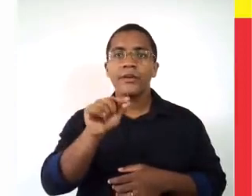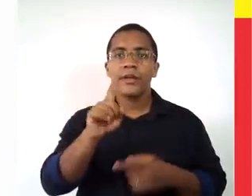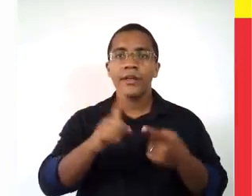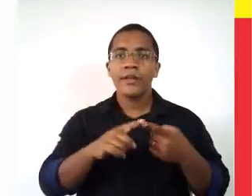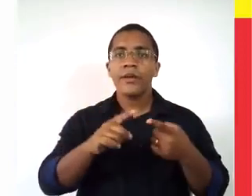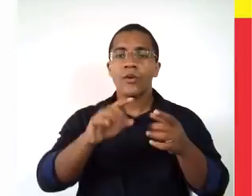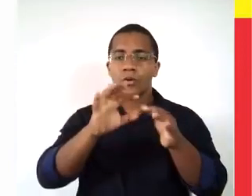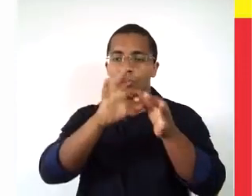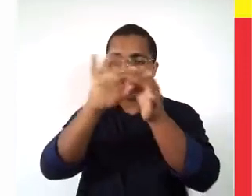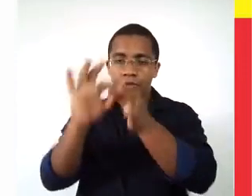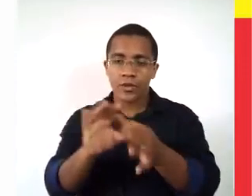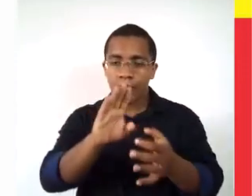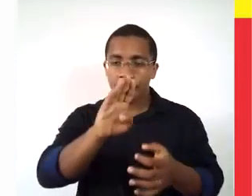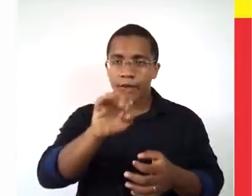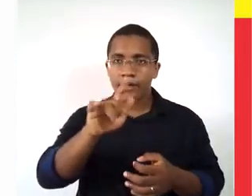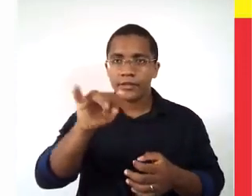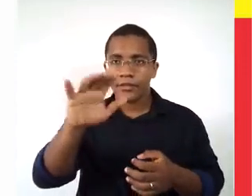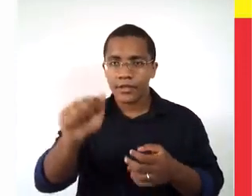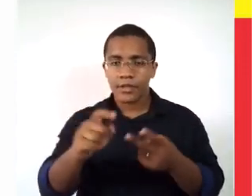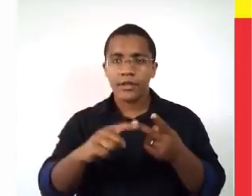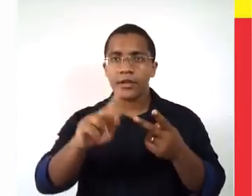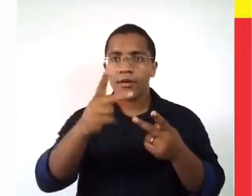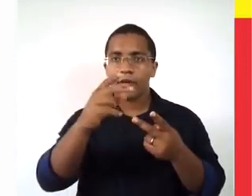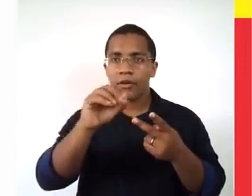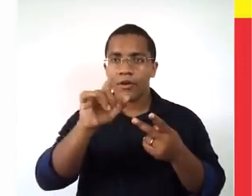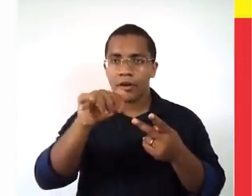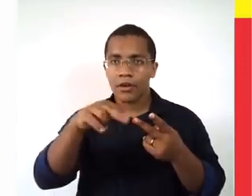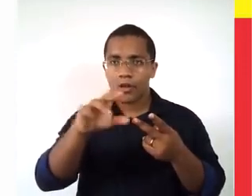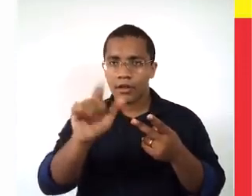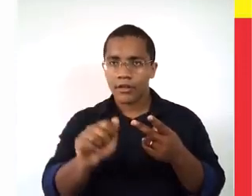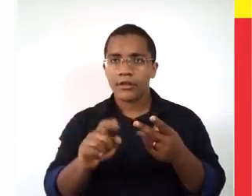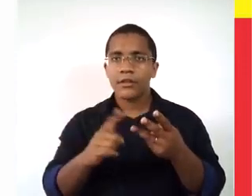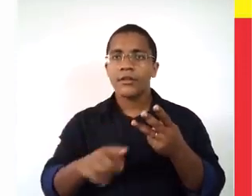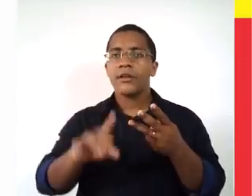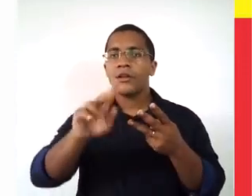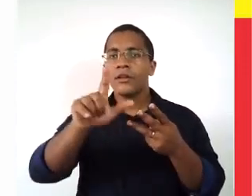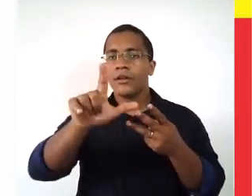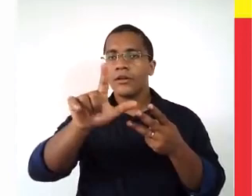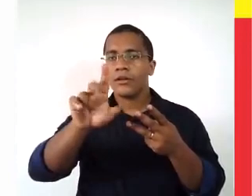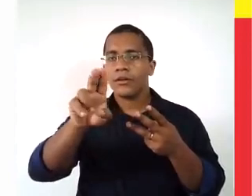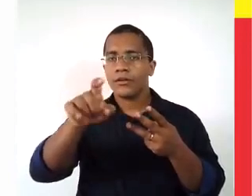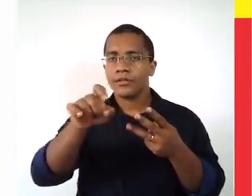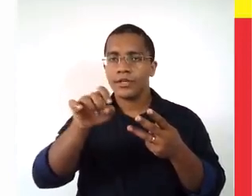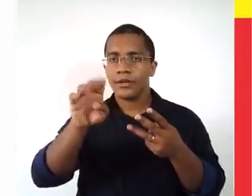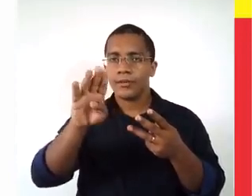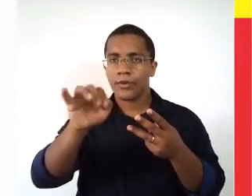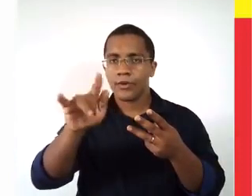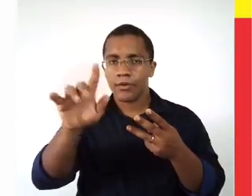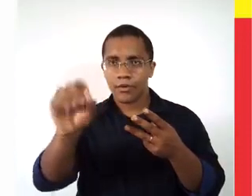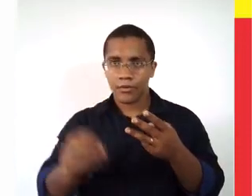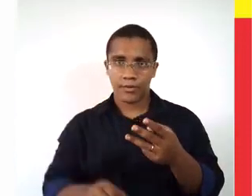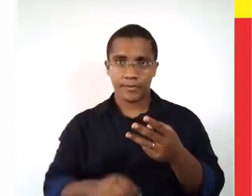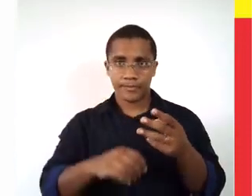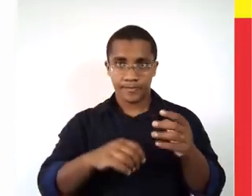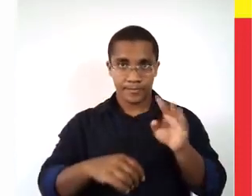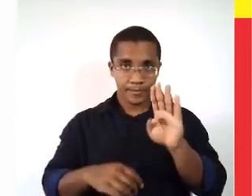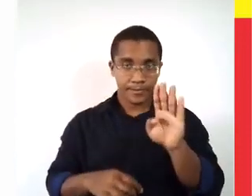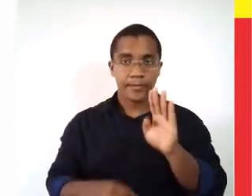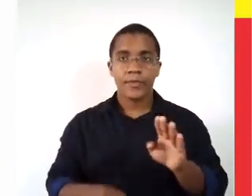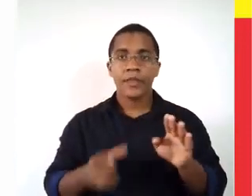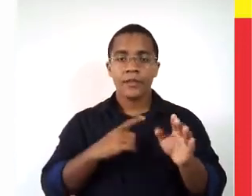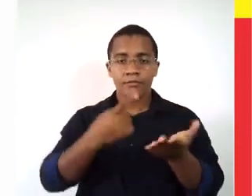entre Bélgica, Holanda e Luxemburgo. B. O Tratado de Maastricht, assinado em 1991,